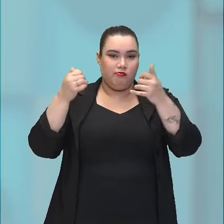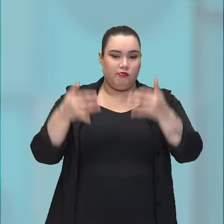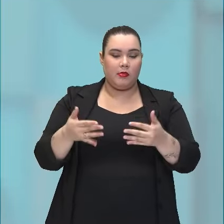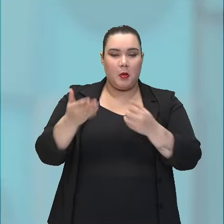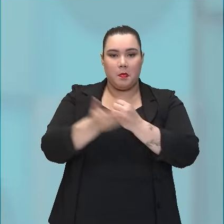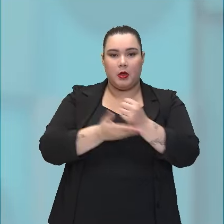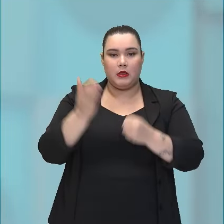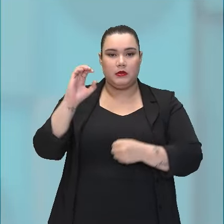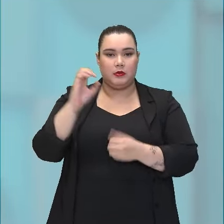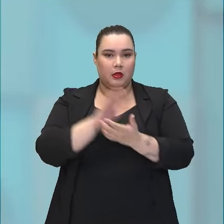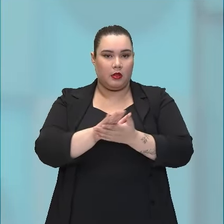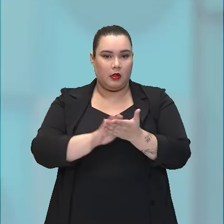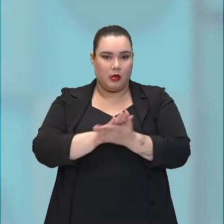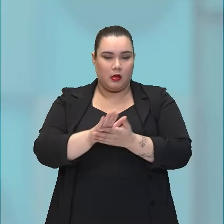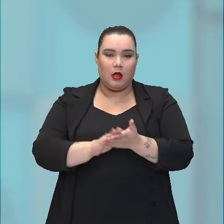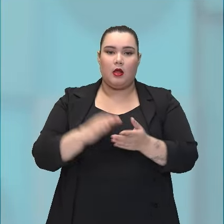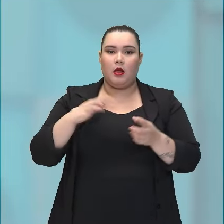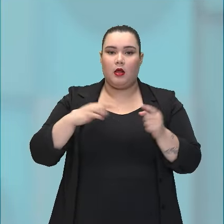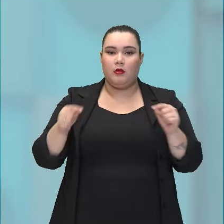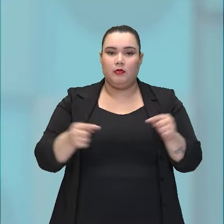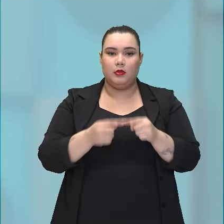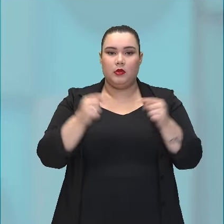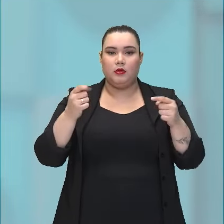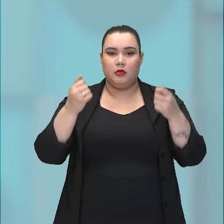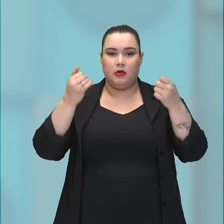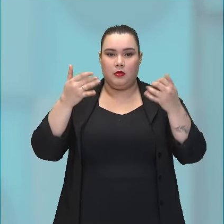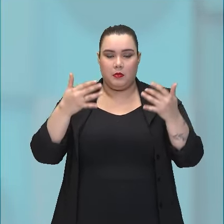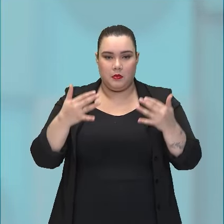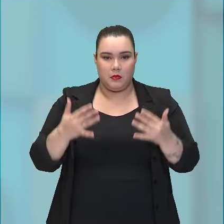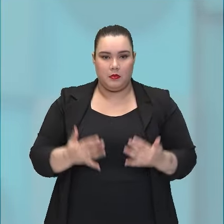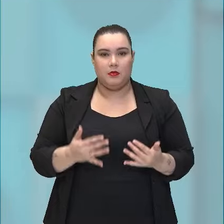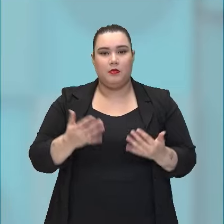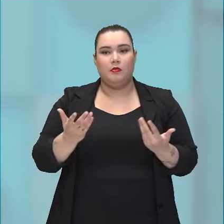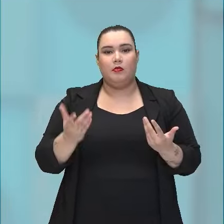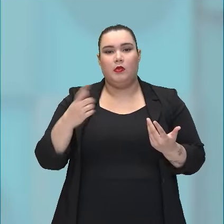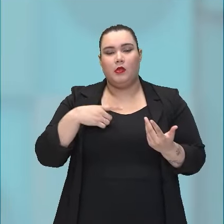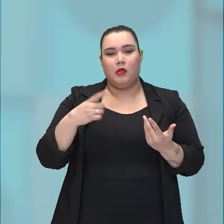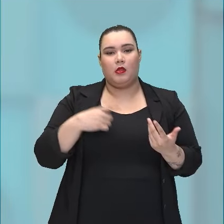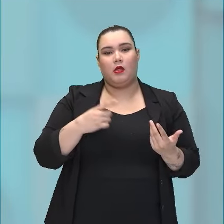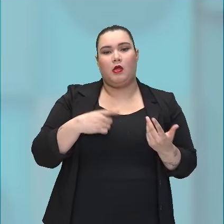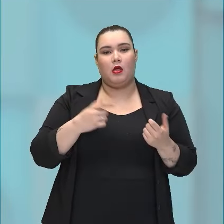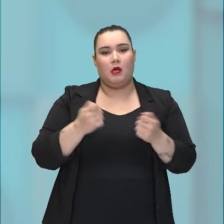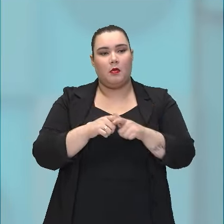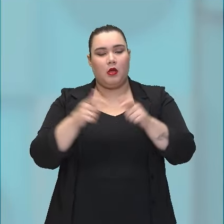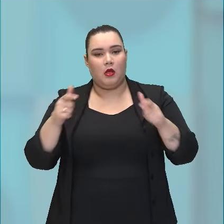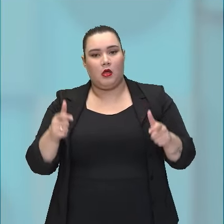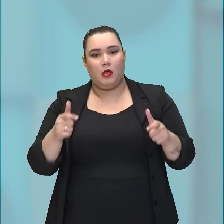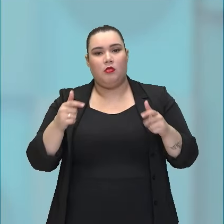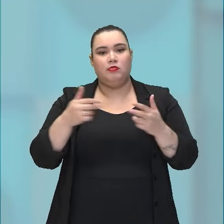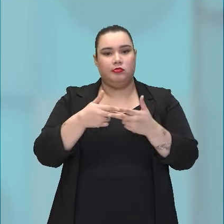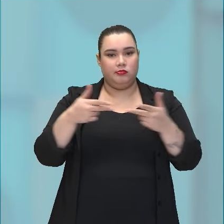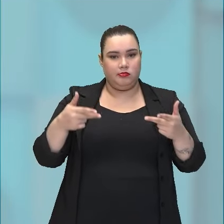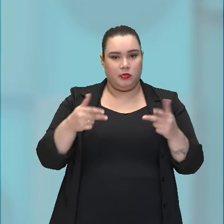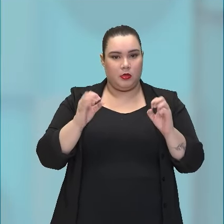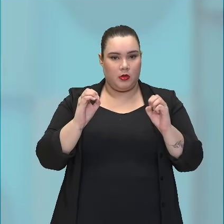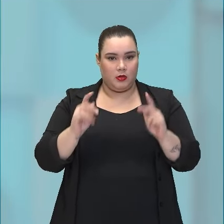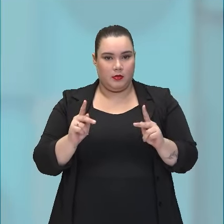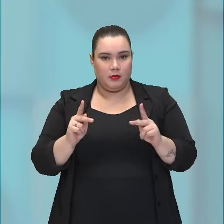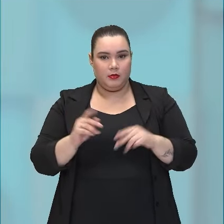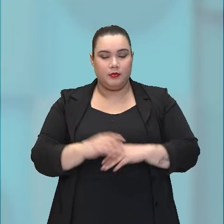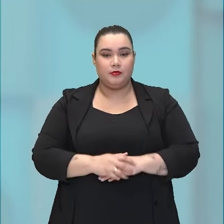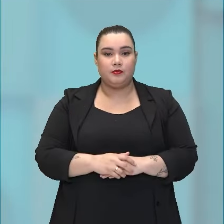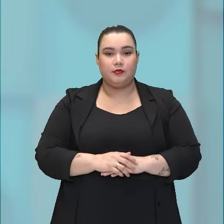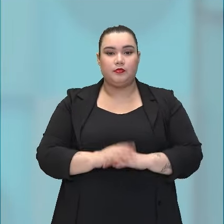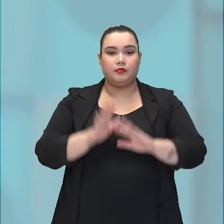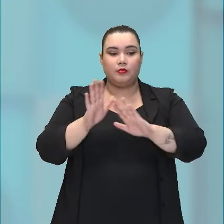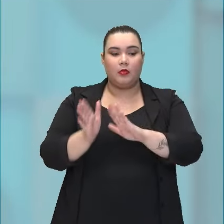científica, que envolve exatamente a explicação de algo por mágica, por meio sobrenatural. Ok? Já